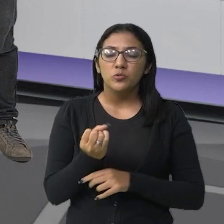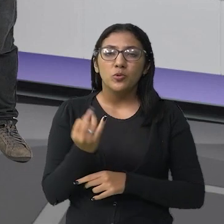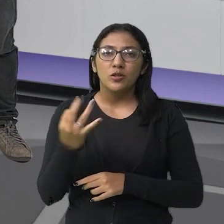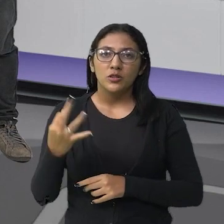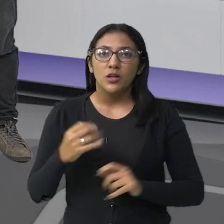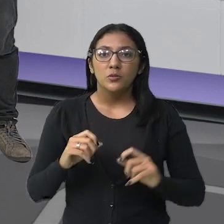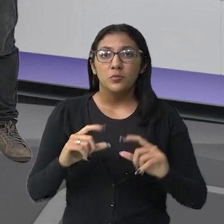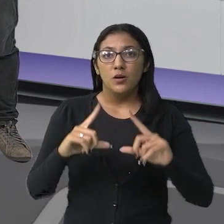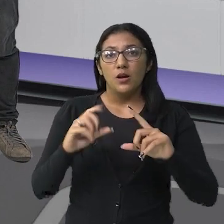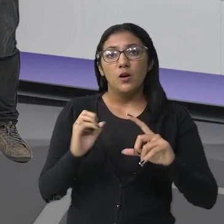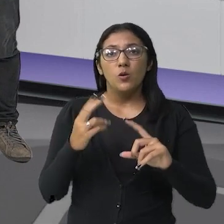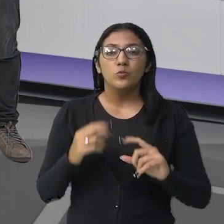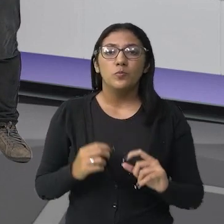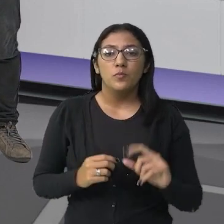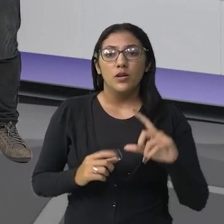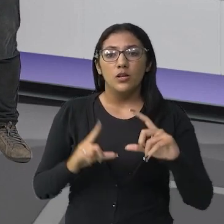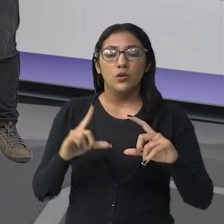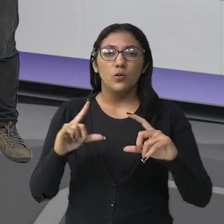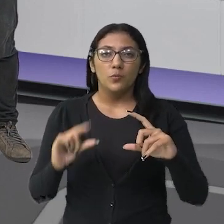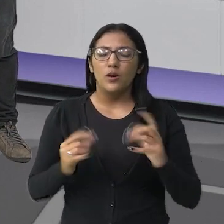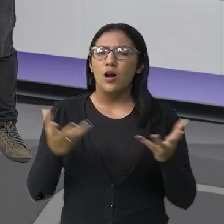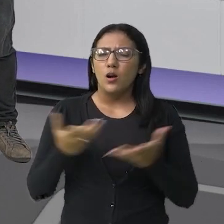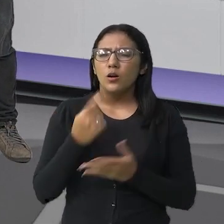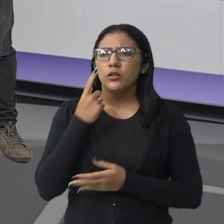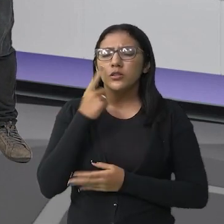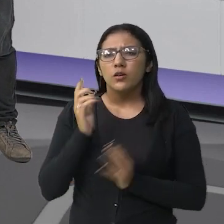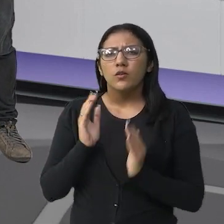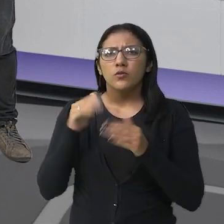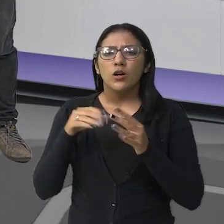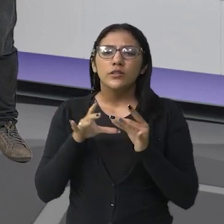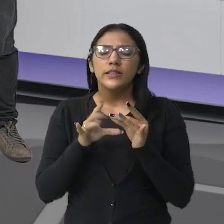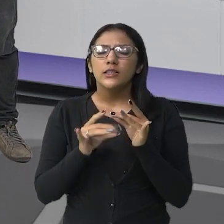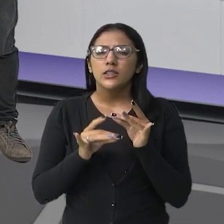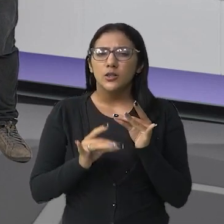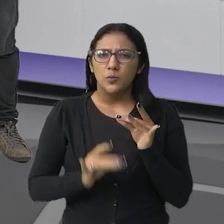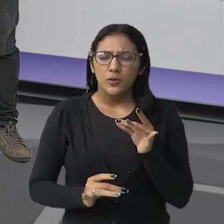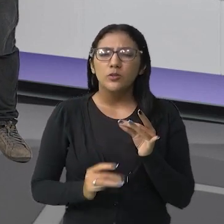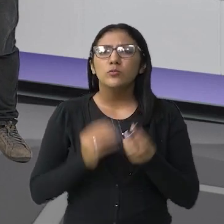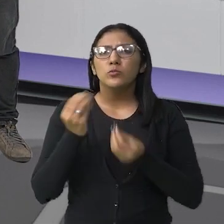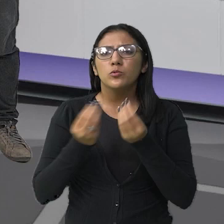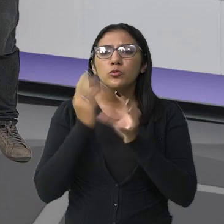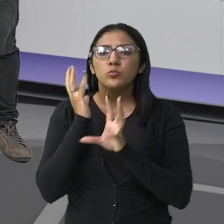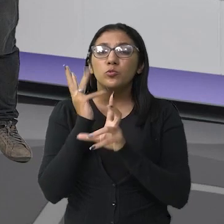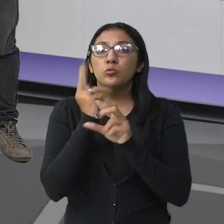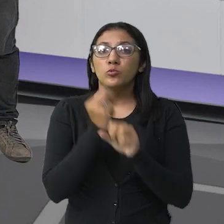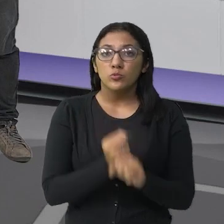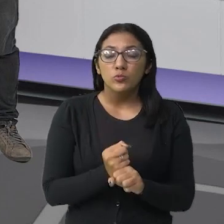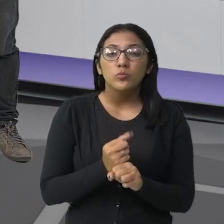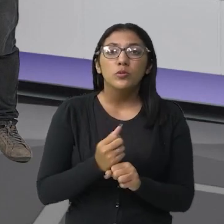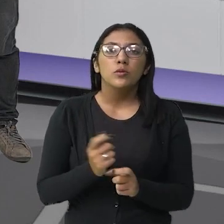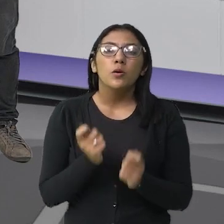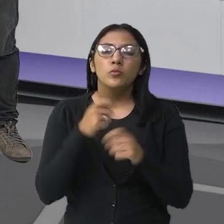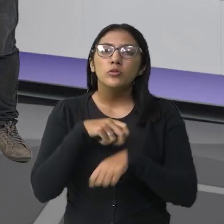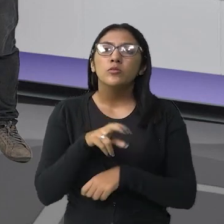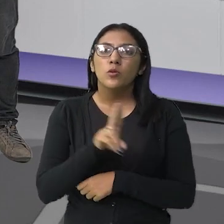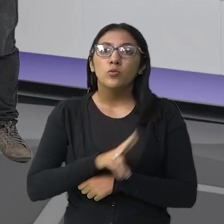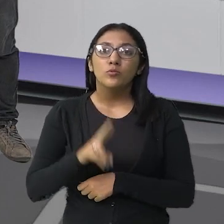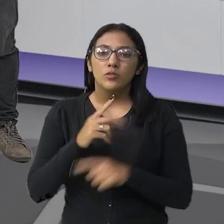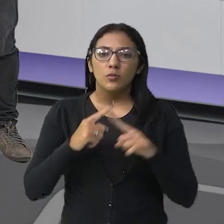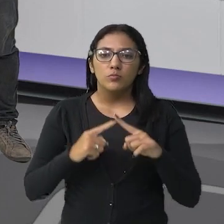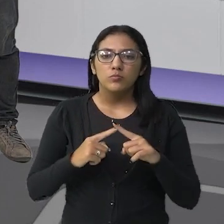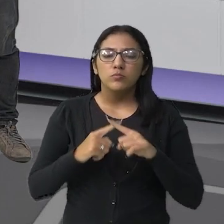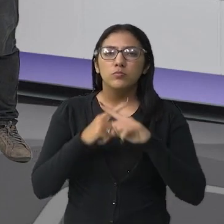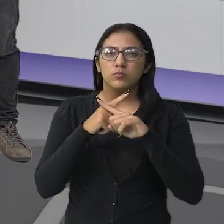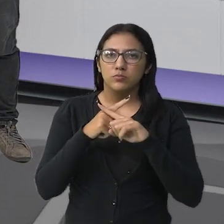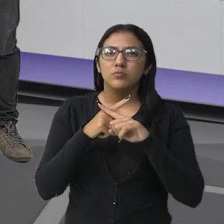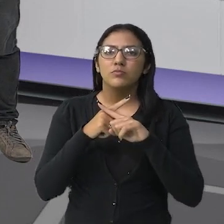nós vamos agora entrar com mais detalhes aqui no processo de resolução de problemas, né, que a gente pode resolver por meio de regra